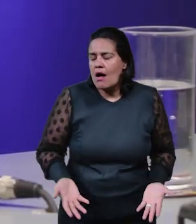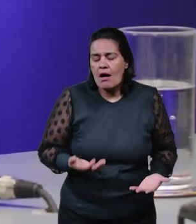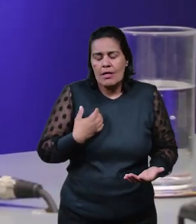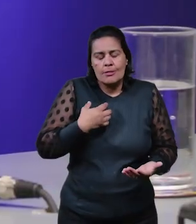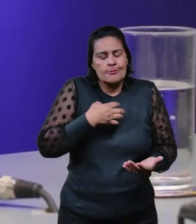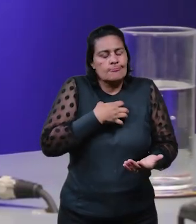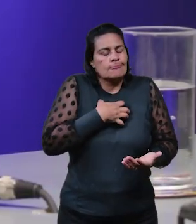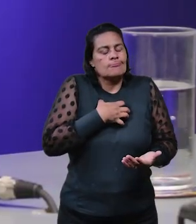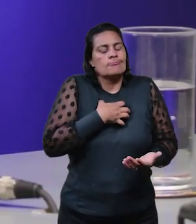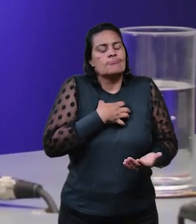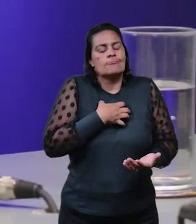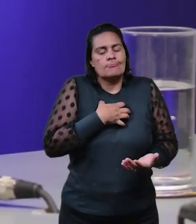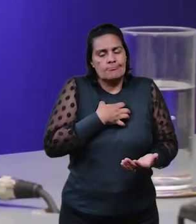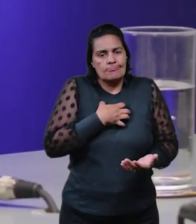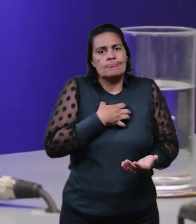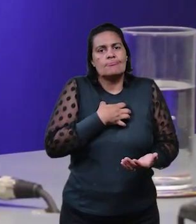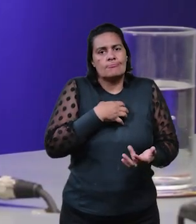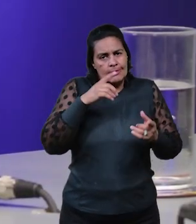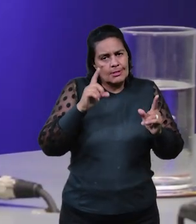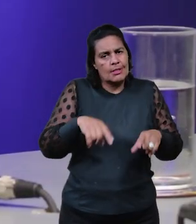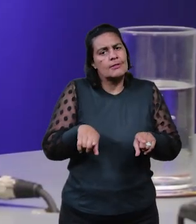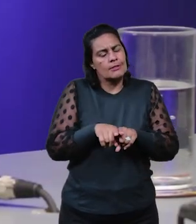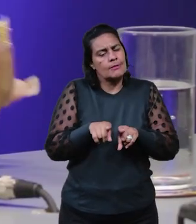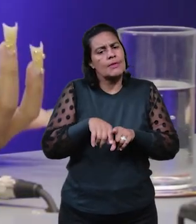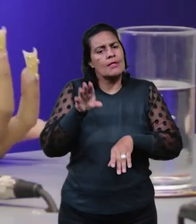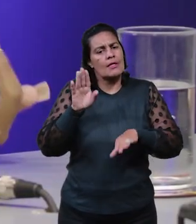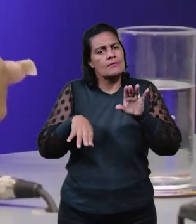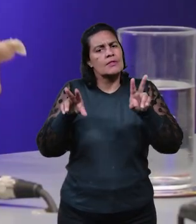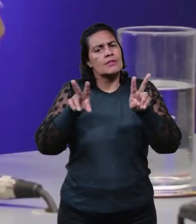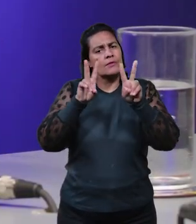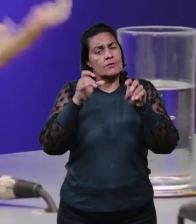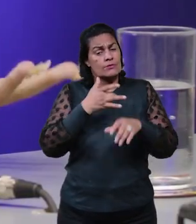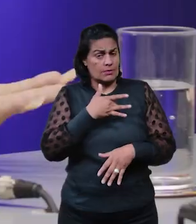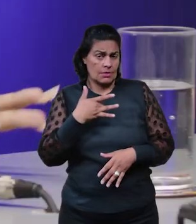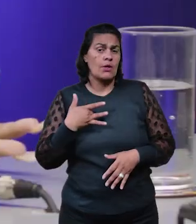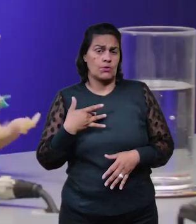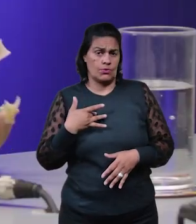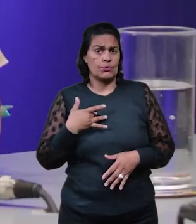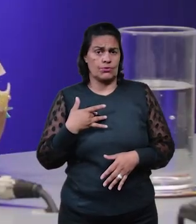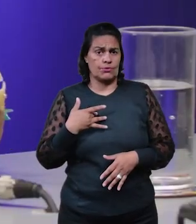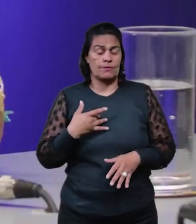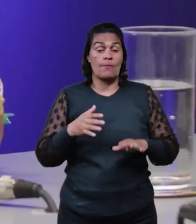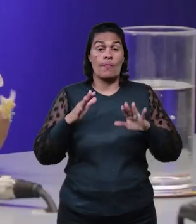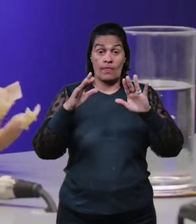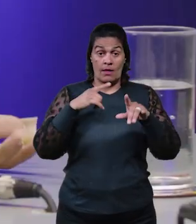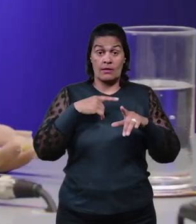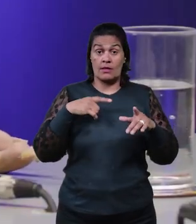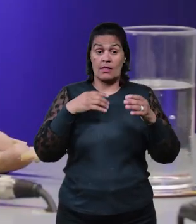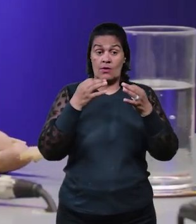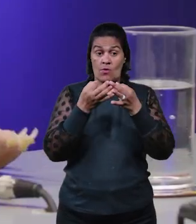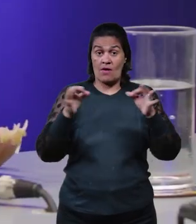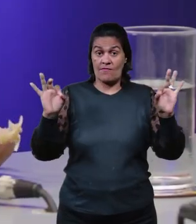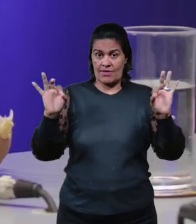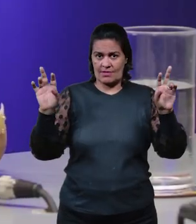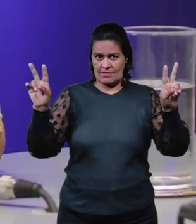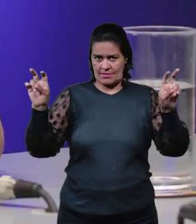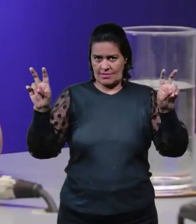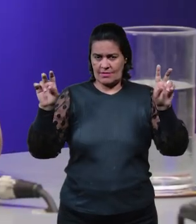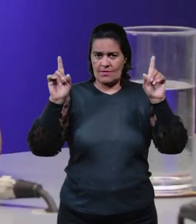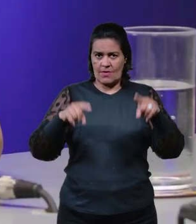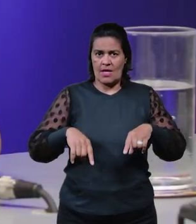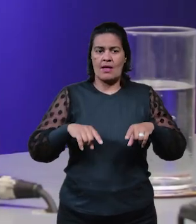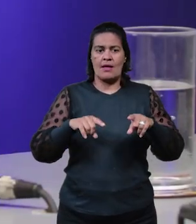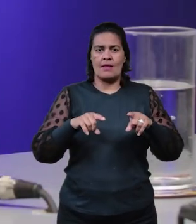e envolvem coisas, tipo, de saúde mesmo, porque quando a gente fala de trança, eu tinha uma frase no estúdio, que era, nunca foi só sobre trança, sempre